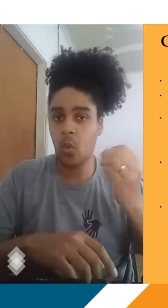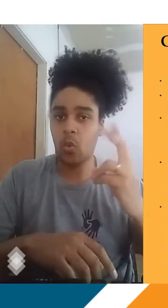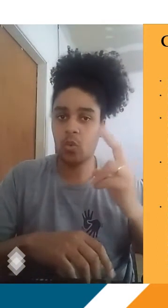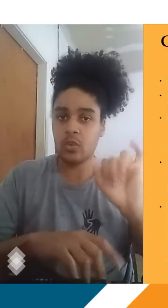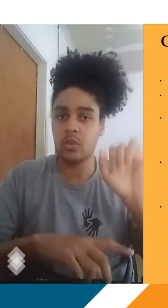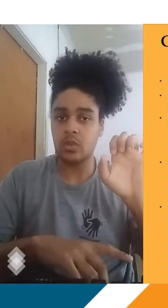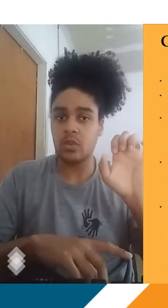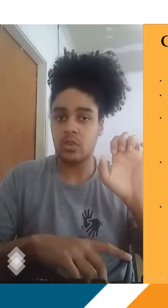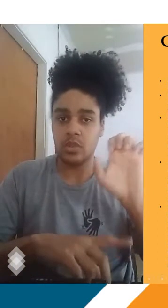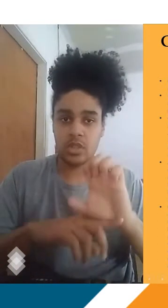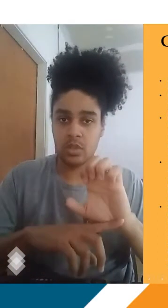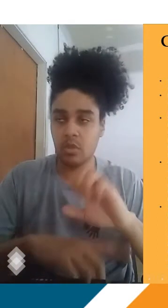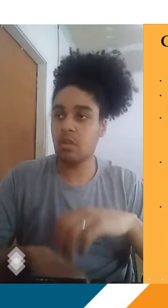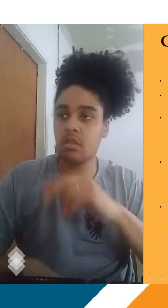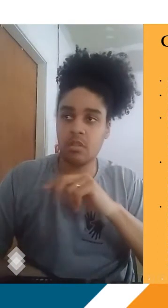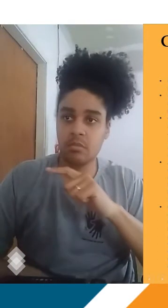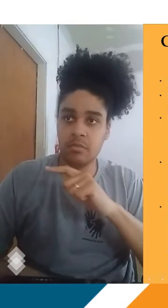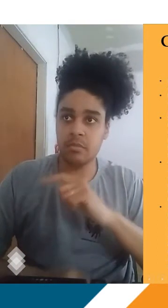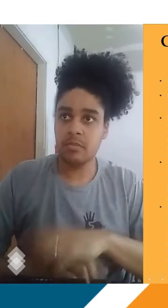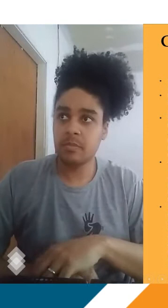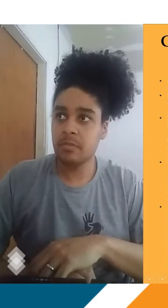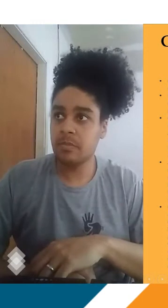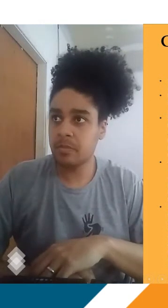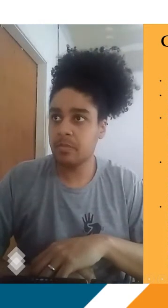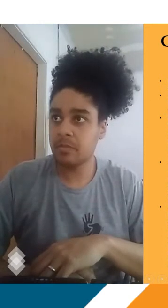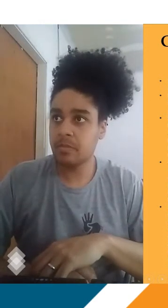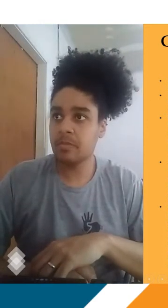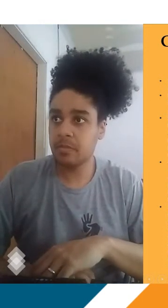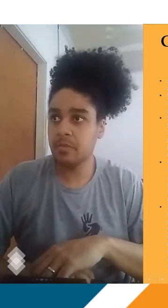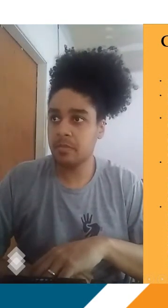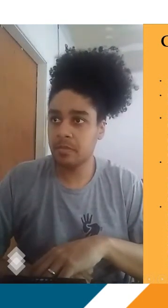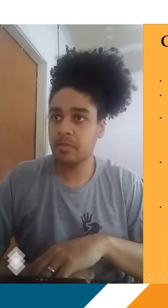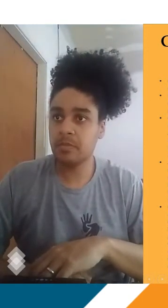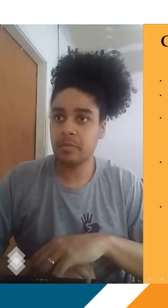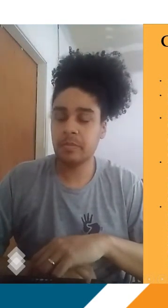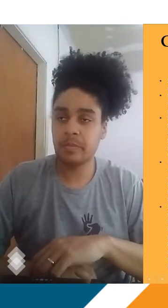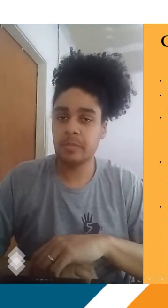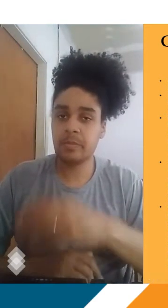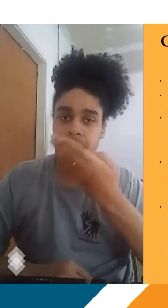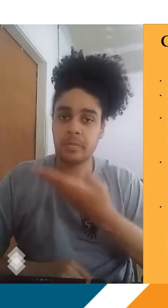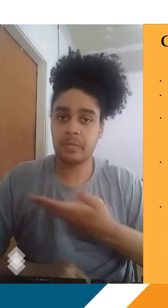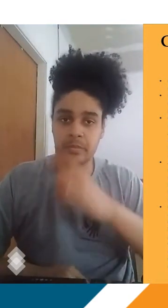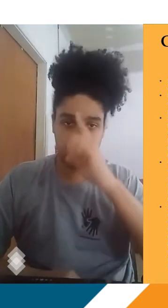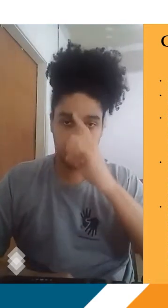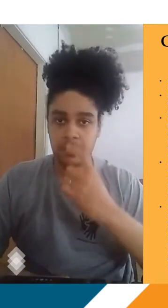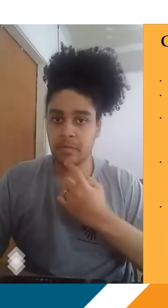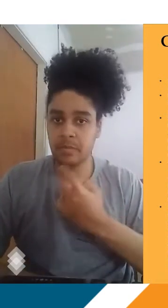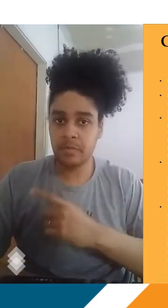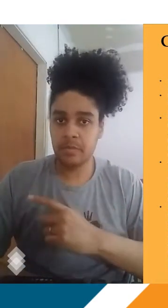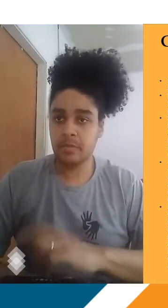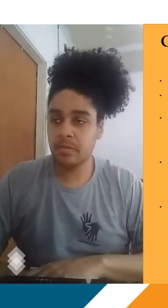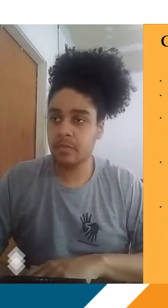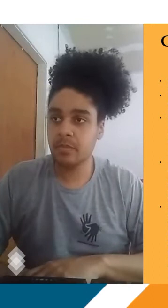o Parque Estadual do Lagoa do Açu, que fica no norte fluminense. Temos o número 2, que é o Parque Nacional da Serra dos Órgãos, que fica ali